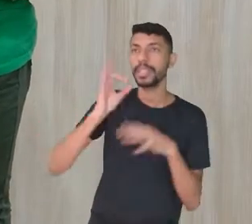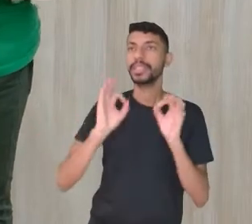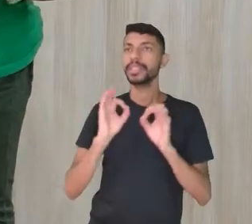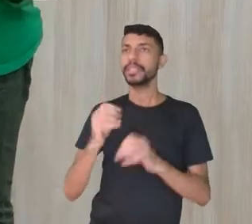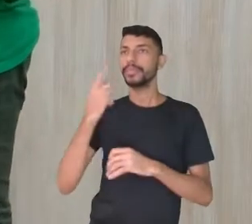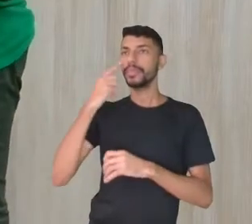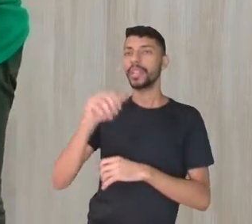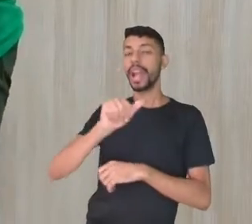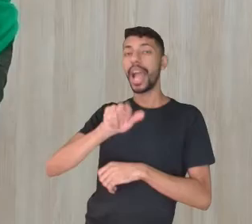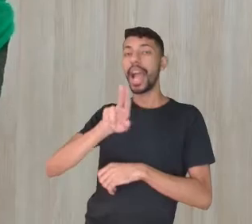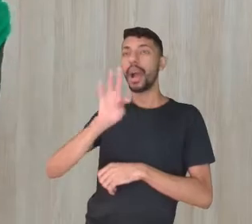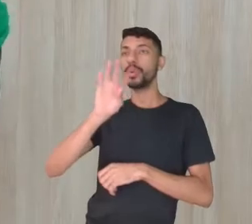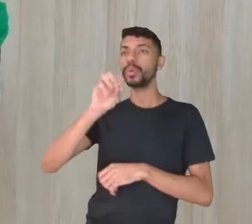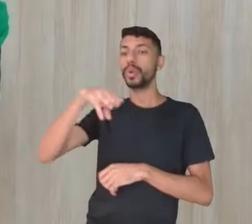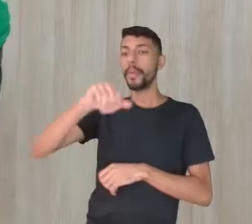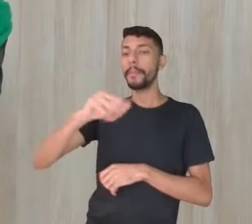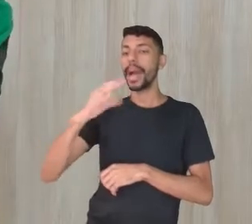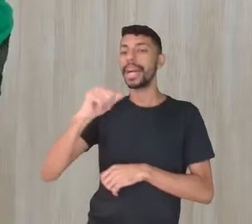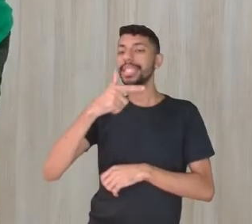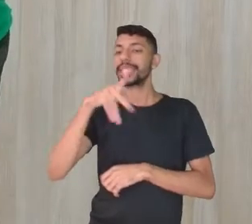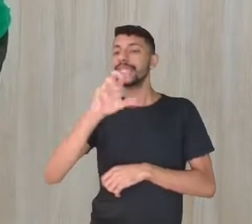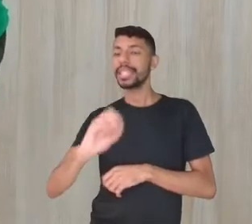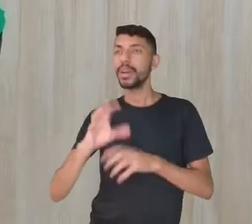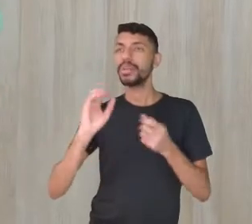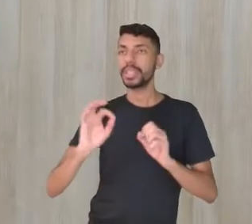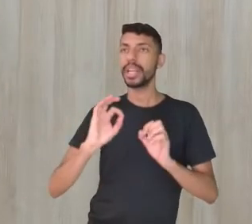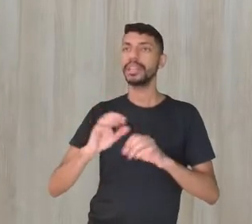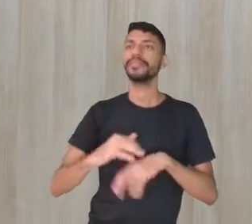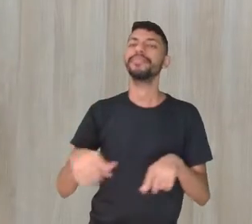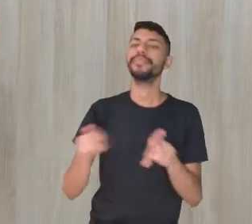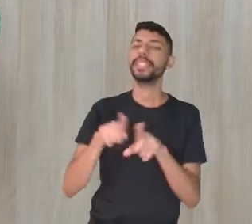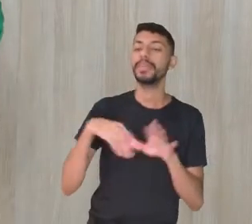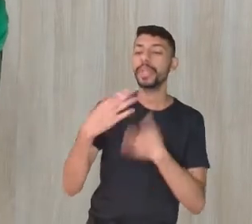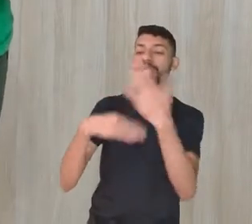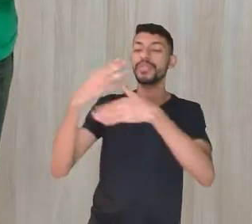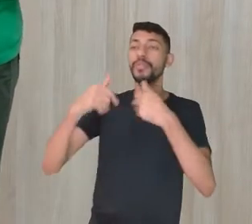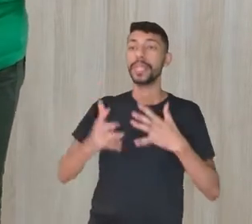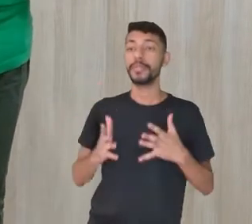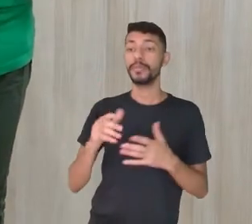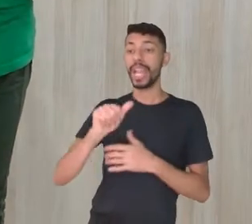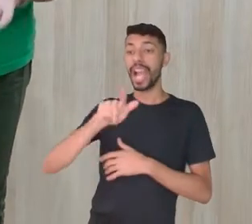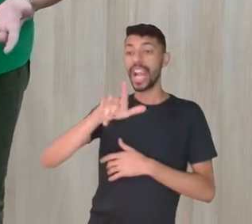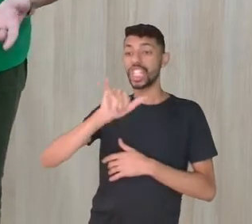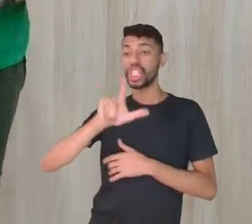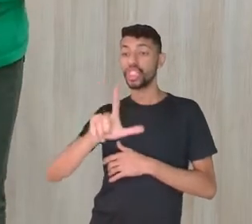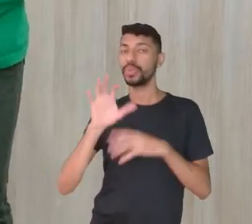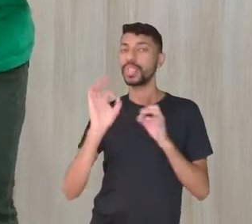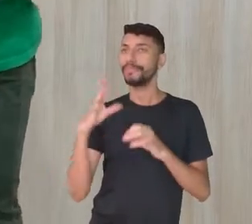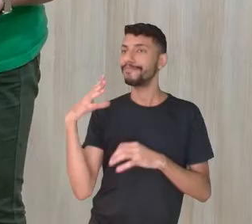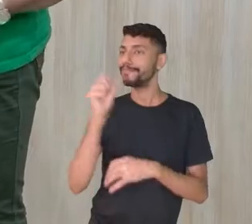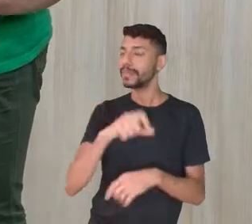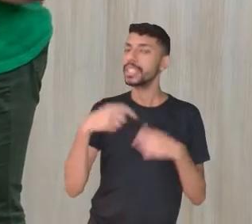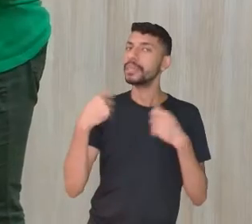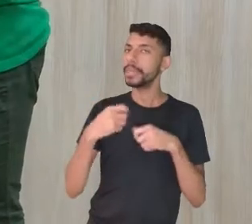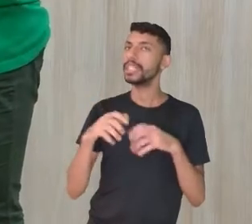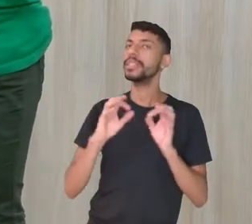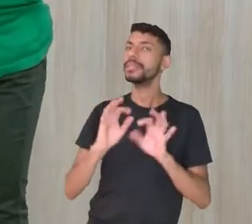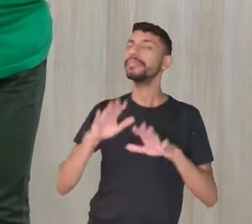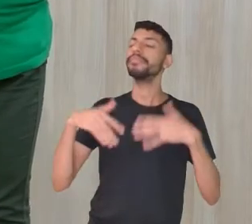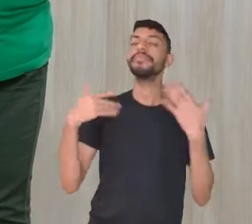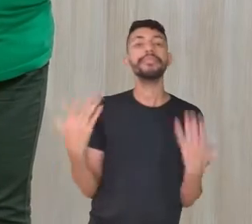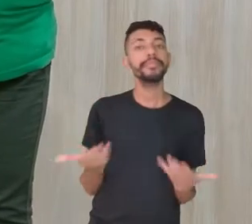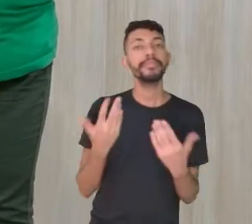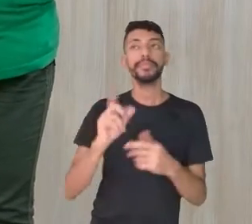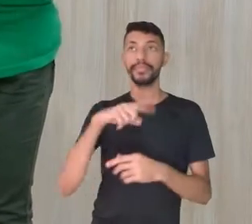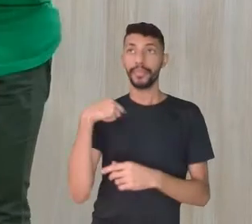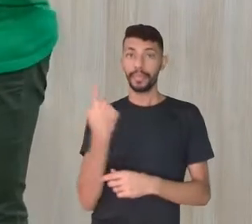receita. E aí a automação dando essa informação, o desenvolvimento ágil que esse profissional tinha que dar. E aí,